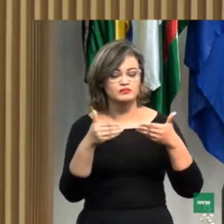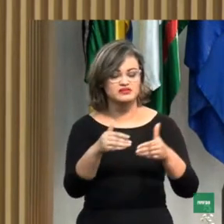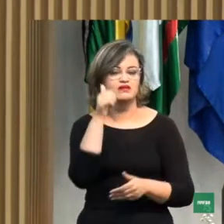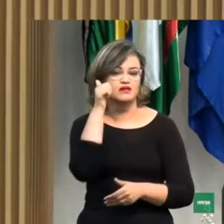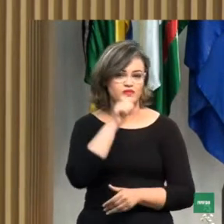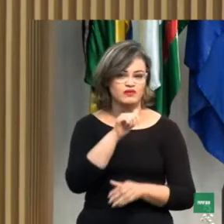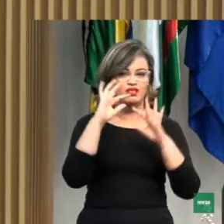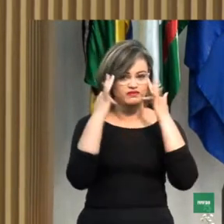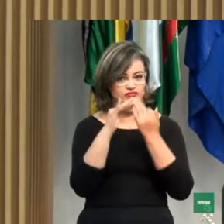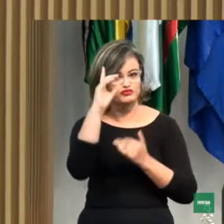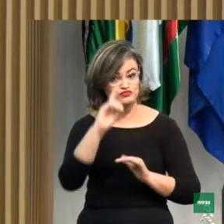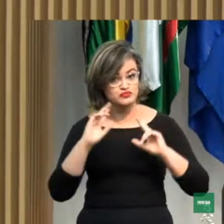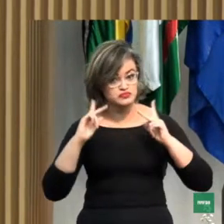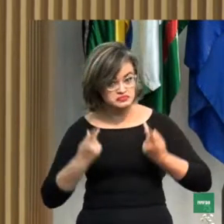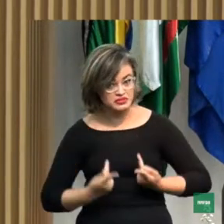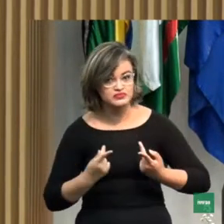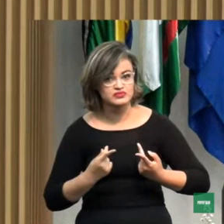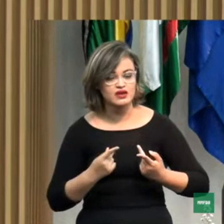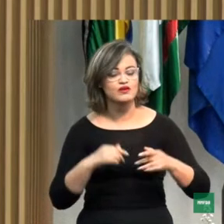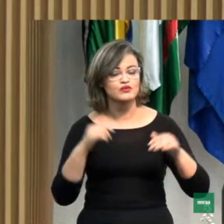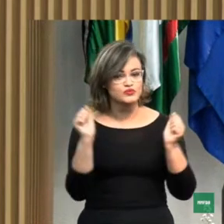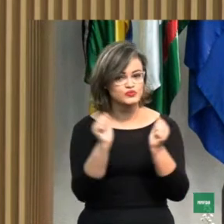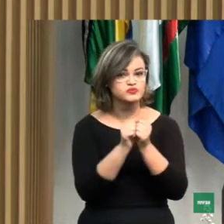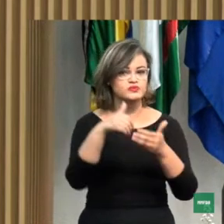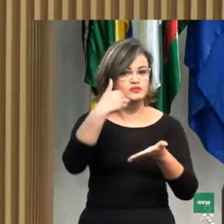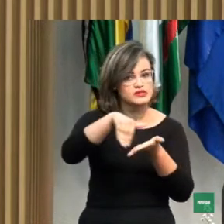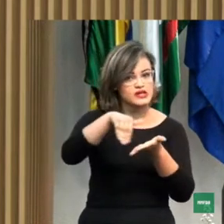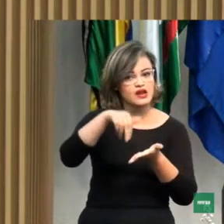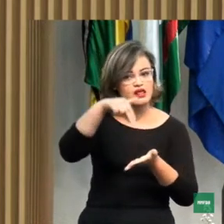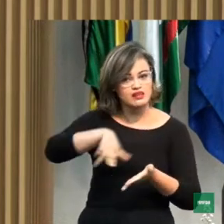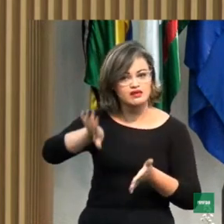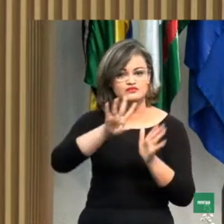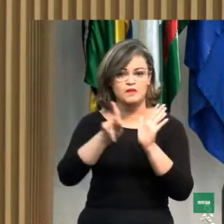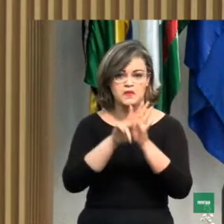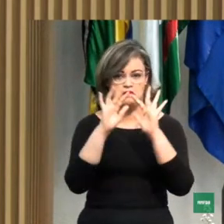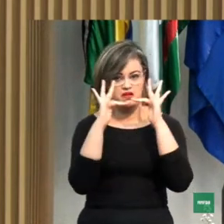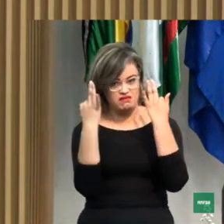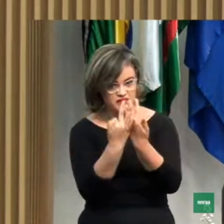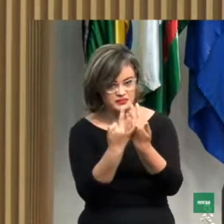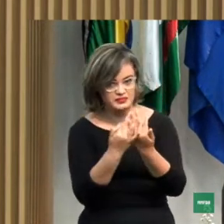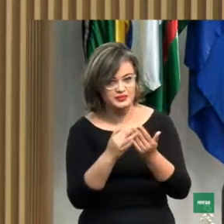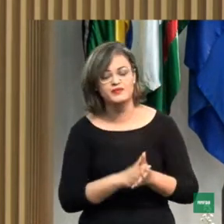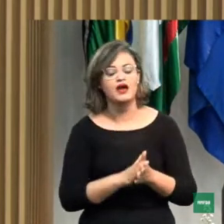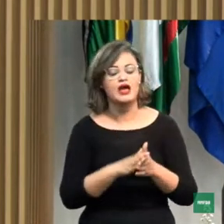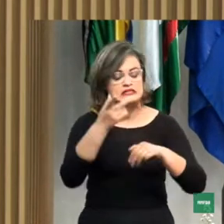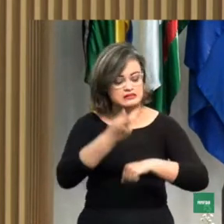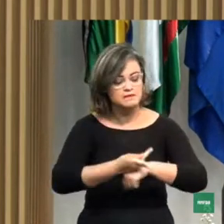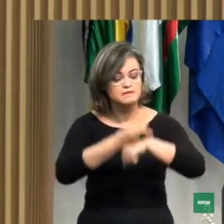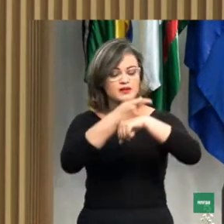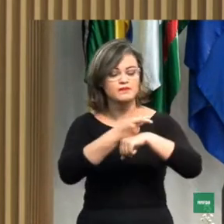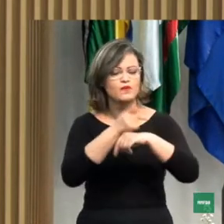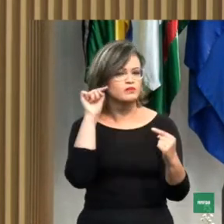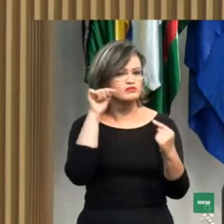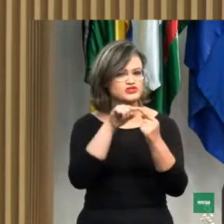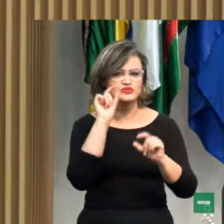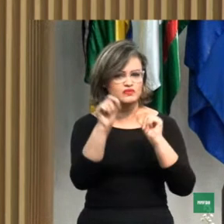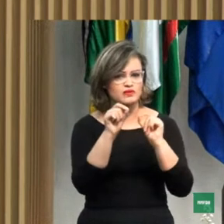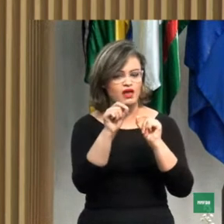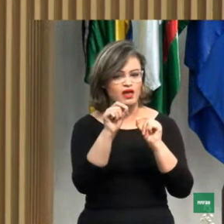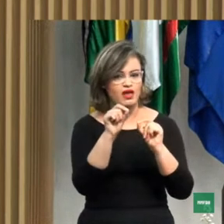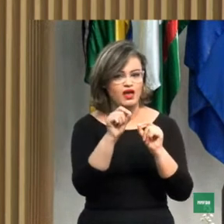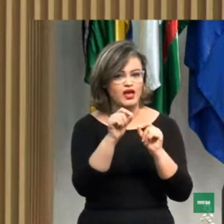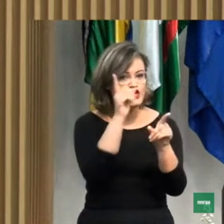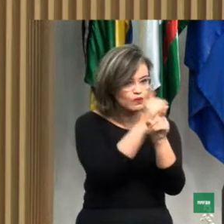Humanos, por meio da Secretaria Nacional da Família. O prêmio visa identificar, premiar